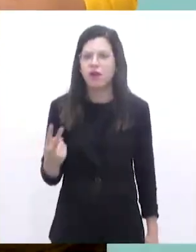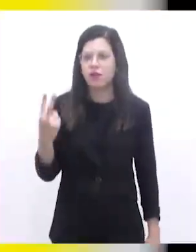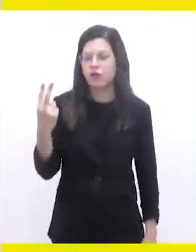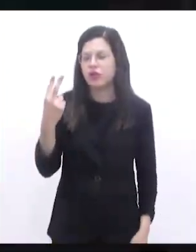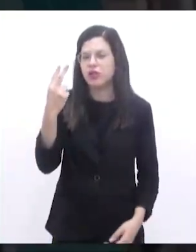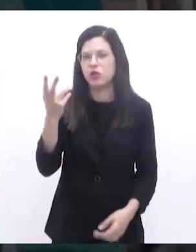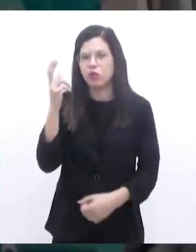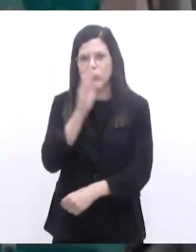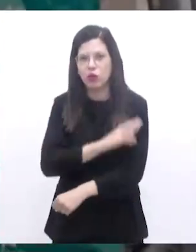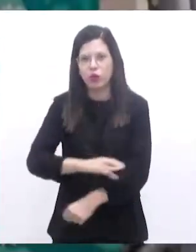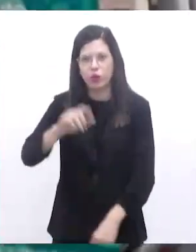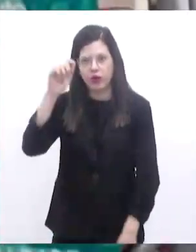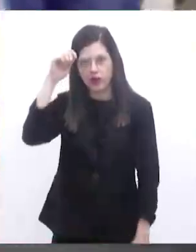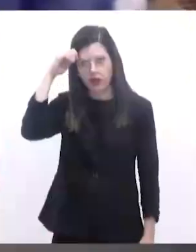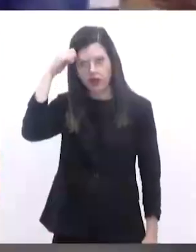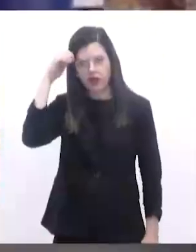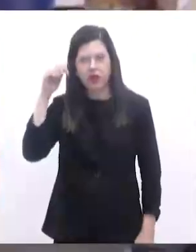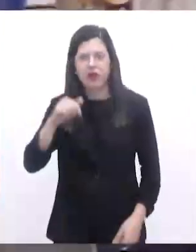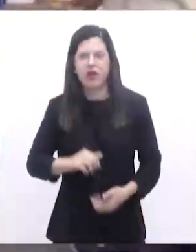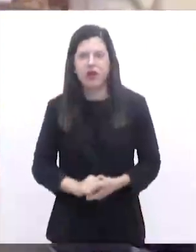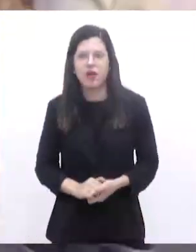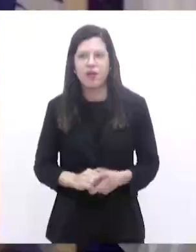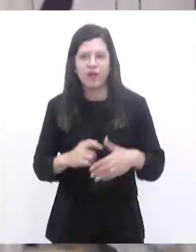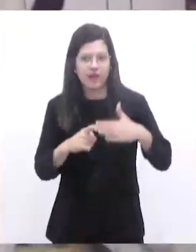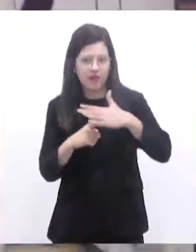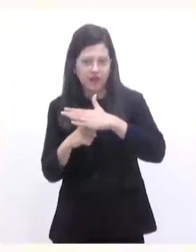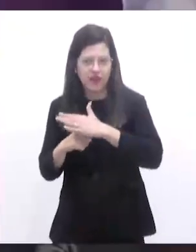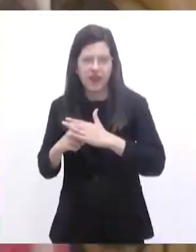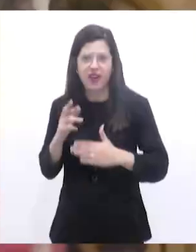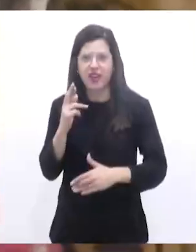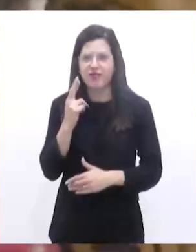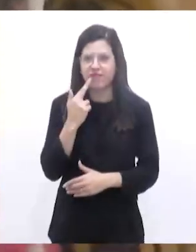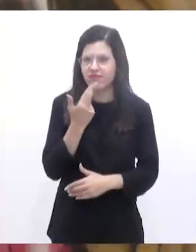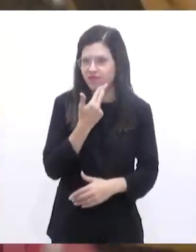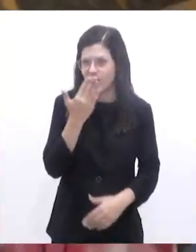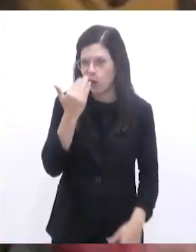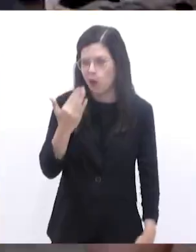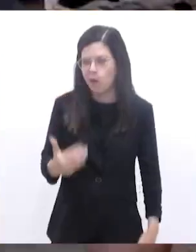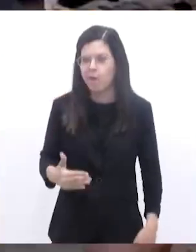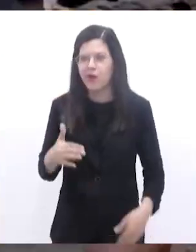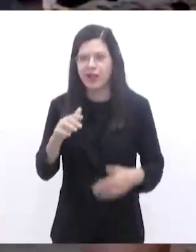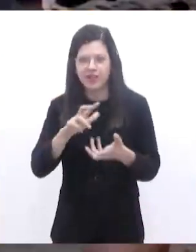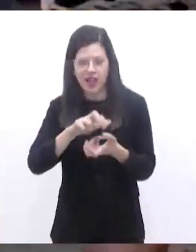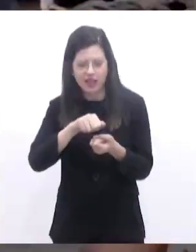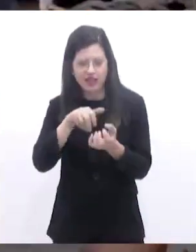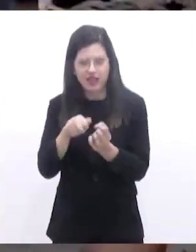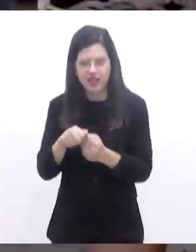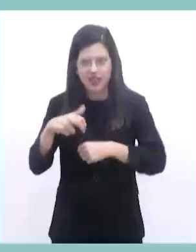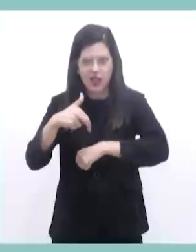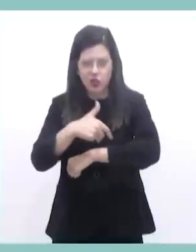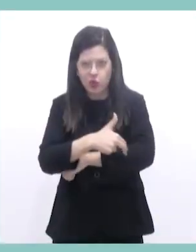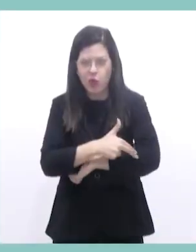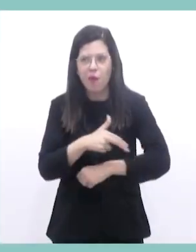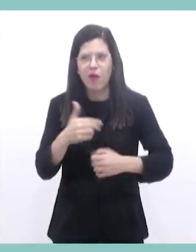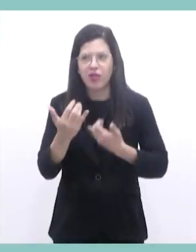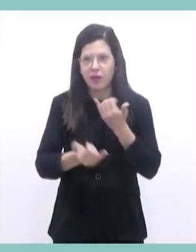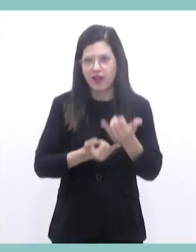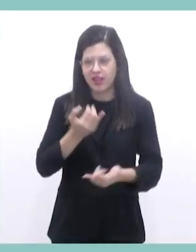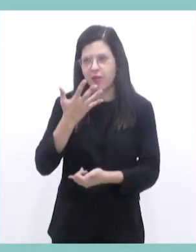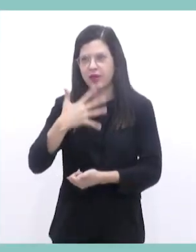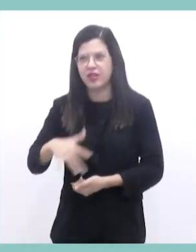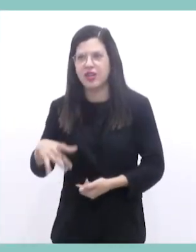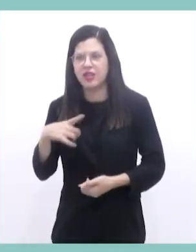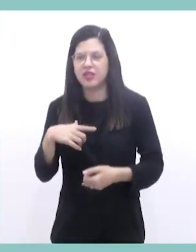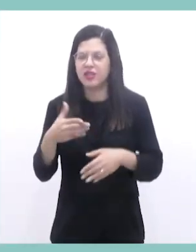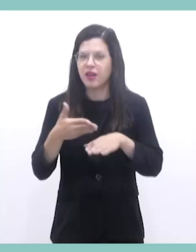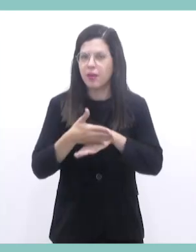cultura negra. No festival, feira gastronômica, artesanato, moda e recreação infantil. O evento também tem